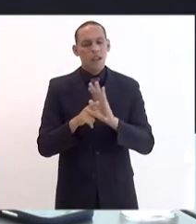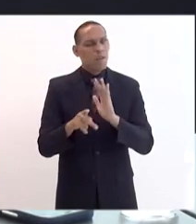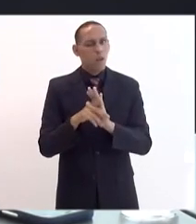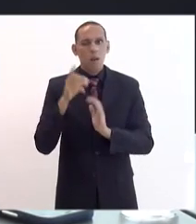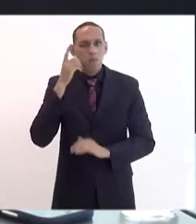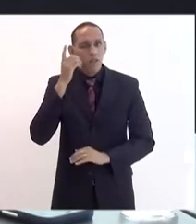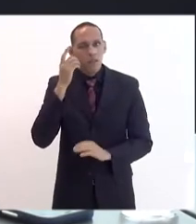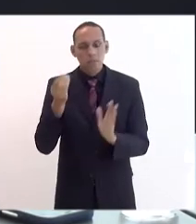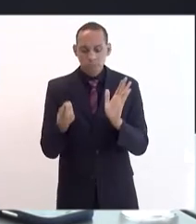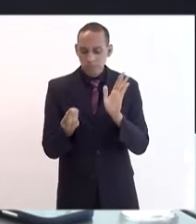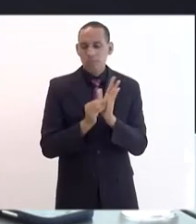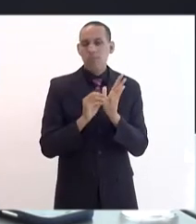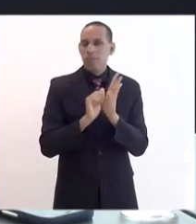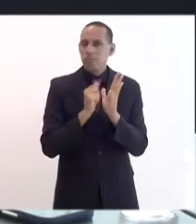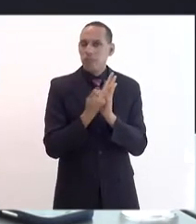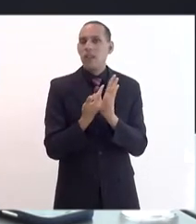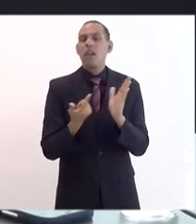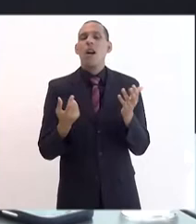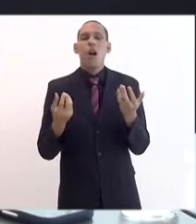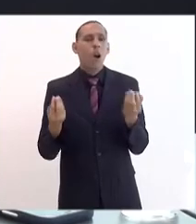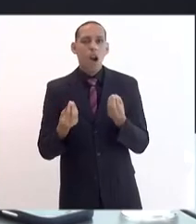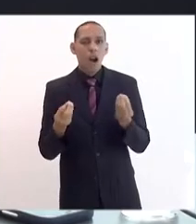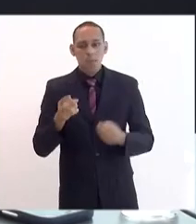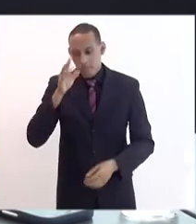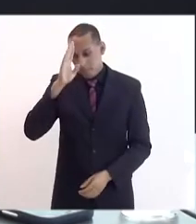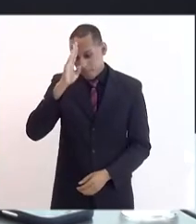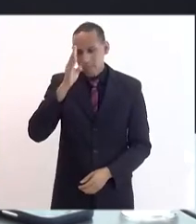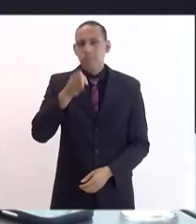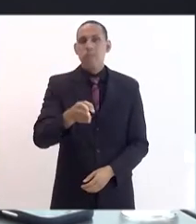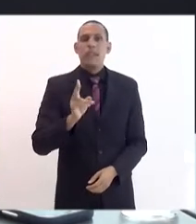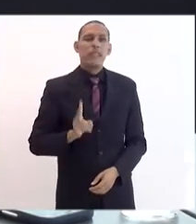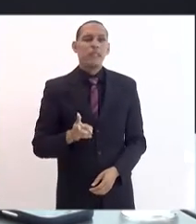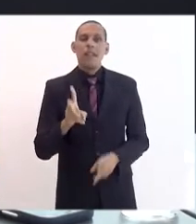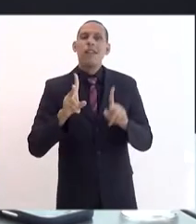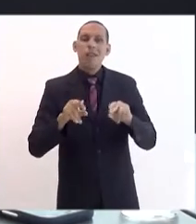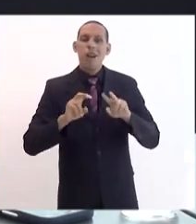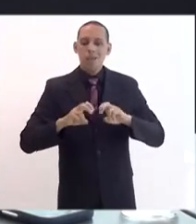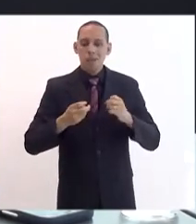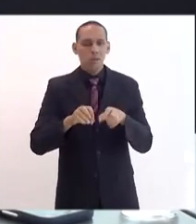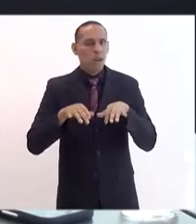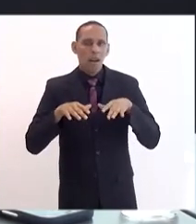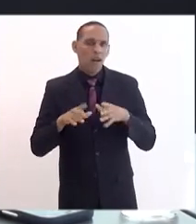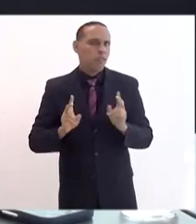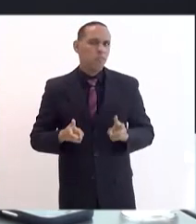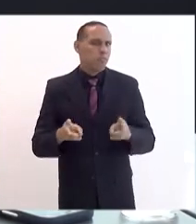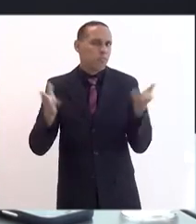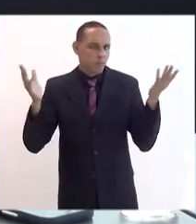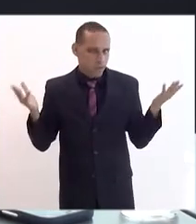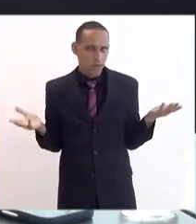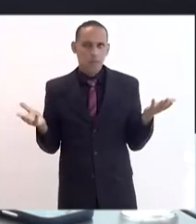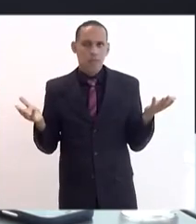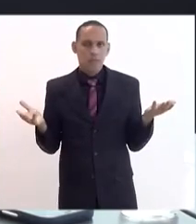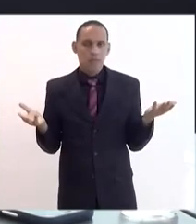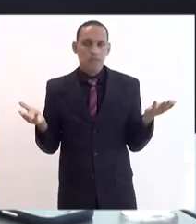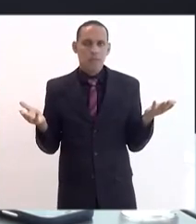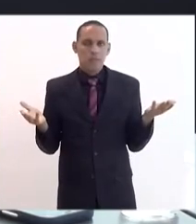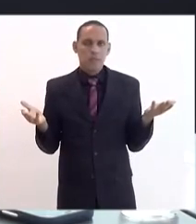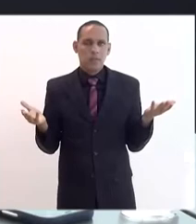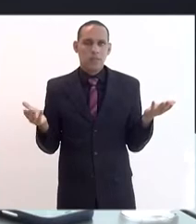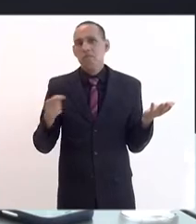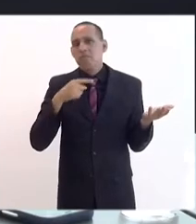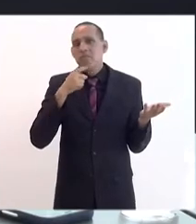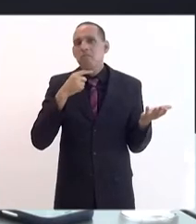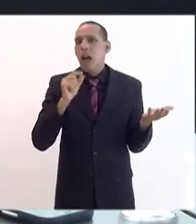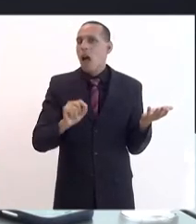deputado como uma função permanente, como é o plenário. É uma função permanente. Não é aquilo que você pode